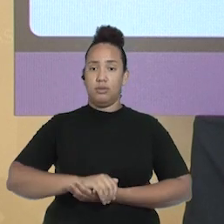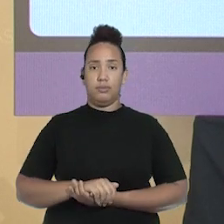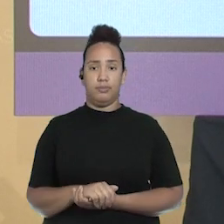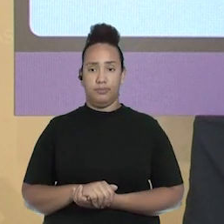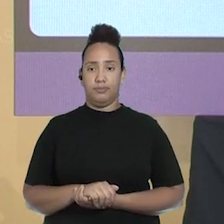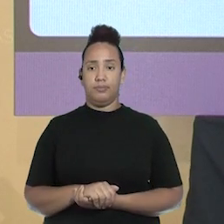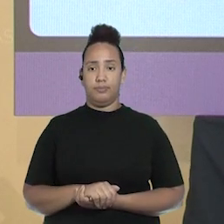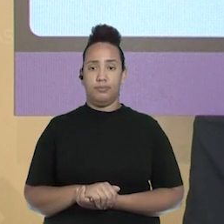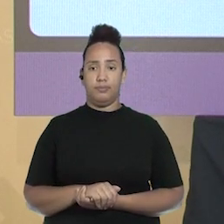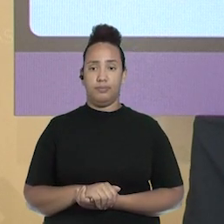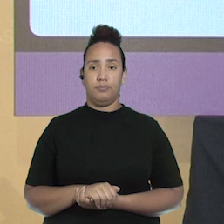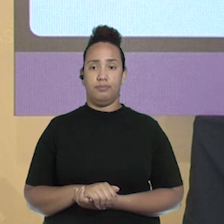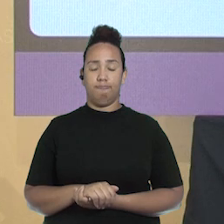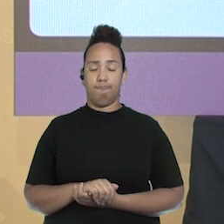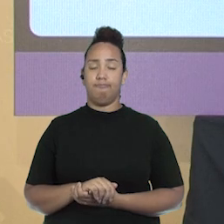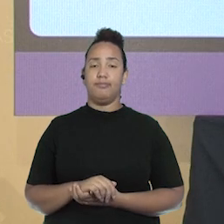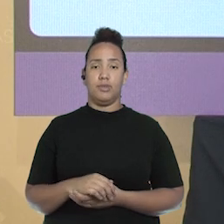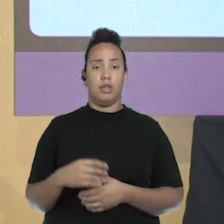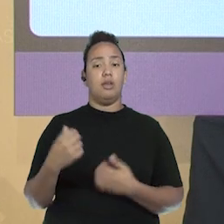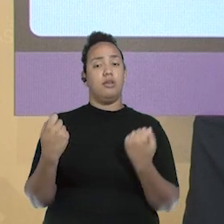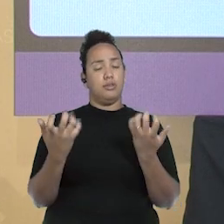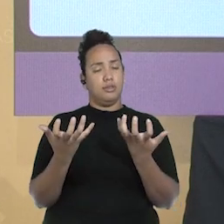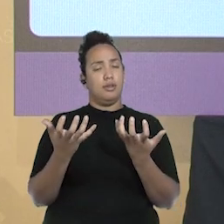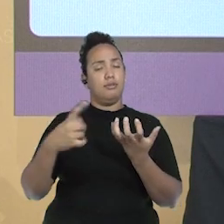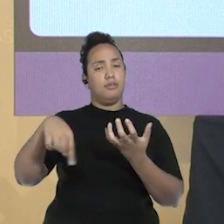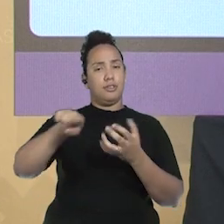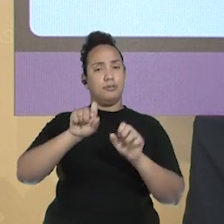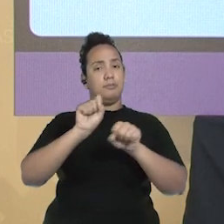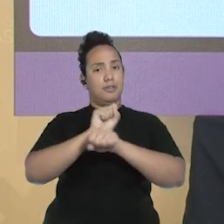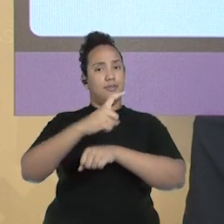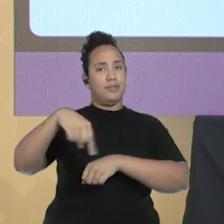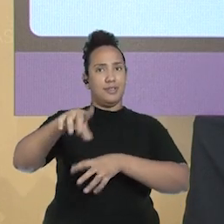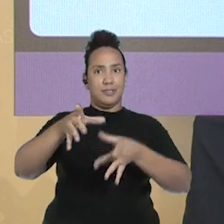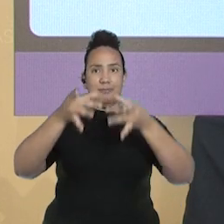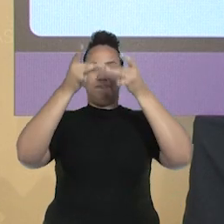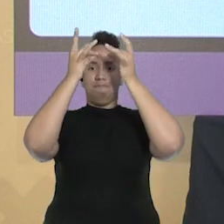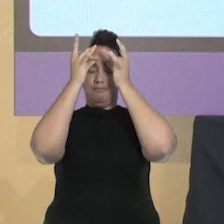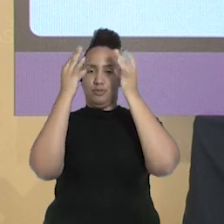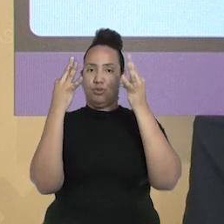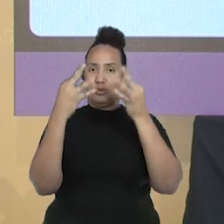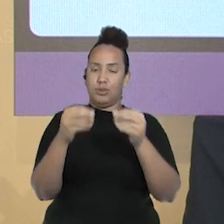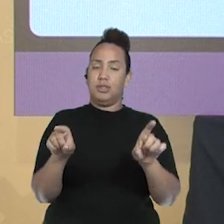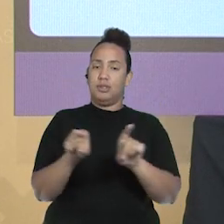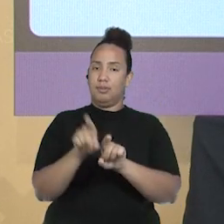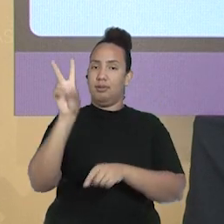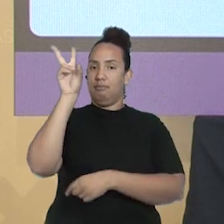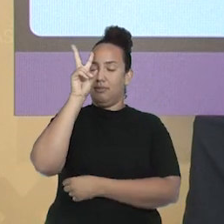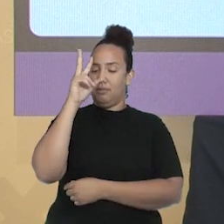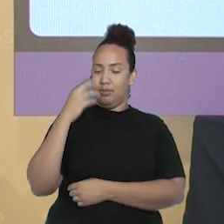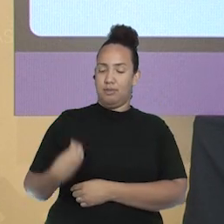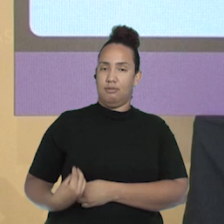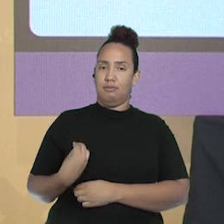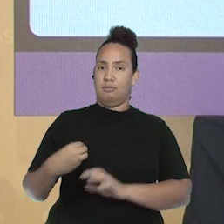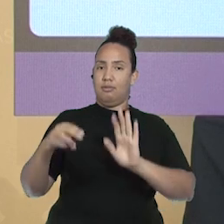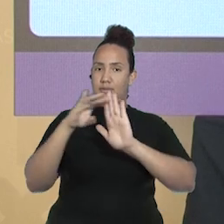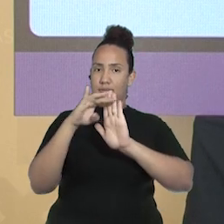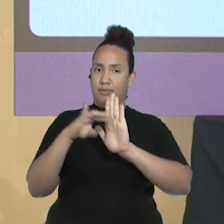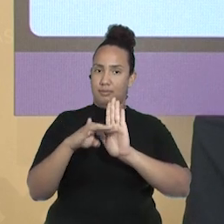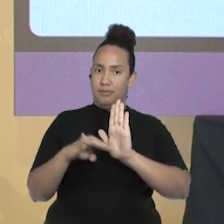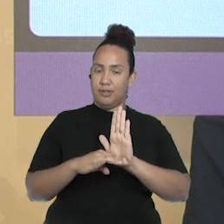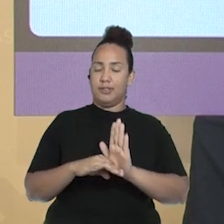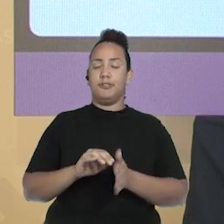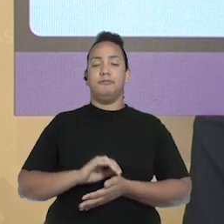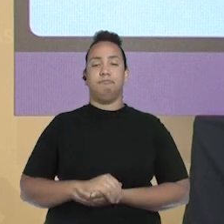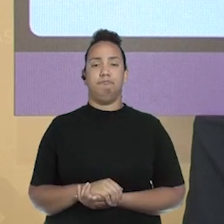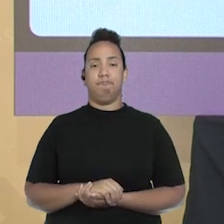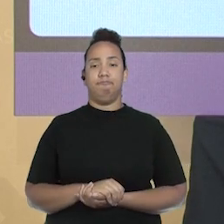se apropriado de todo o ensinamento da aula de hoje e não tenha esquecido de acessar o QR Code para confirmar sua presença. Nós